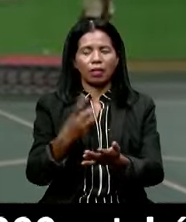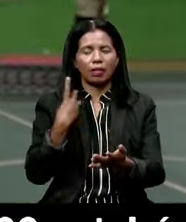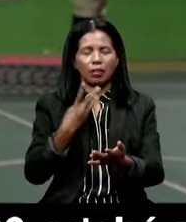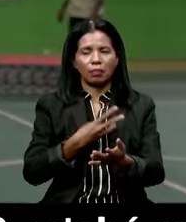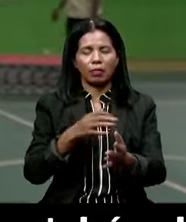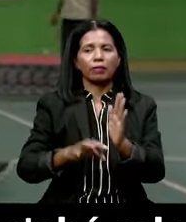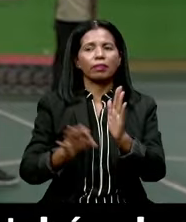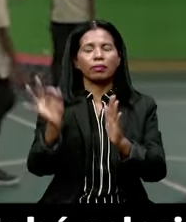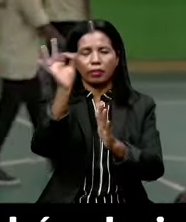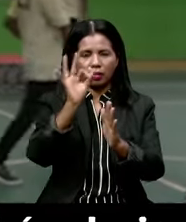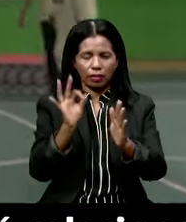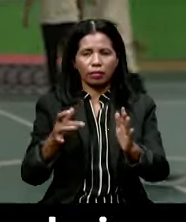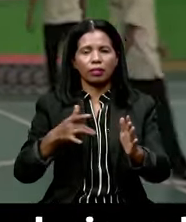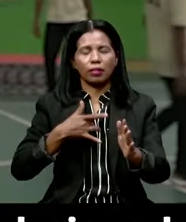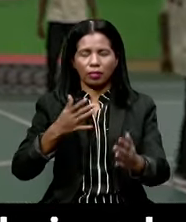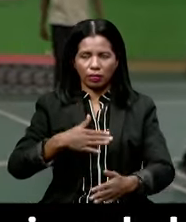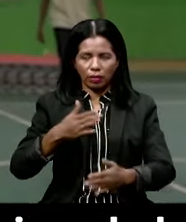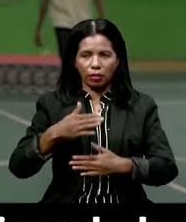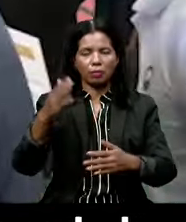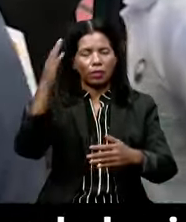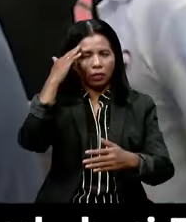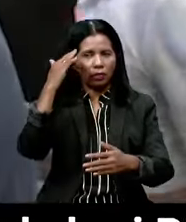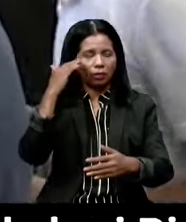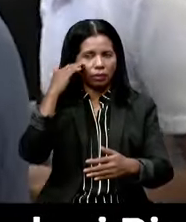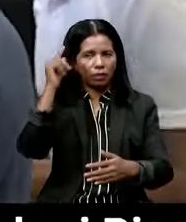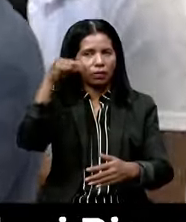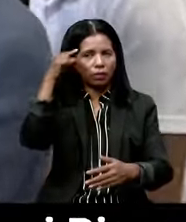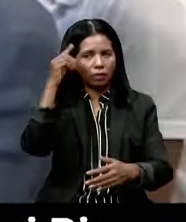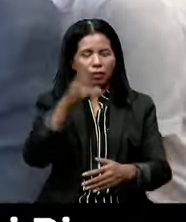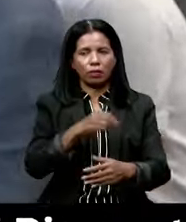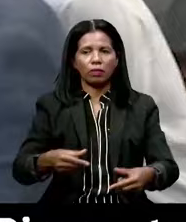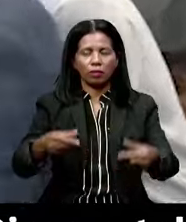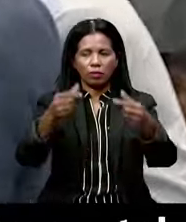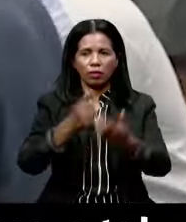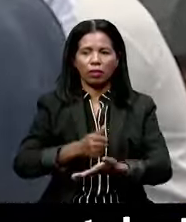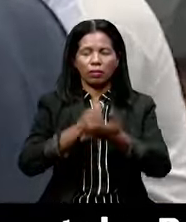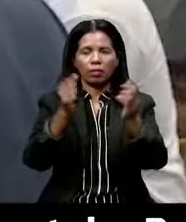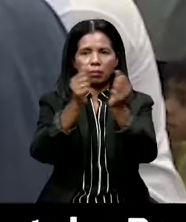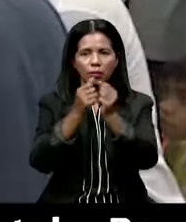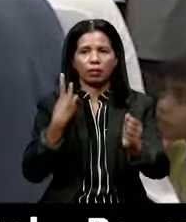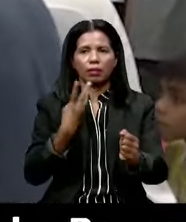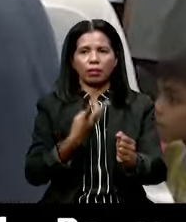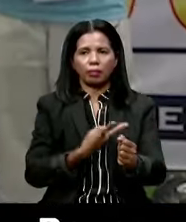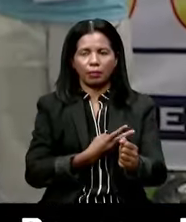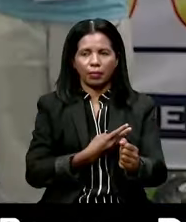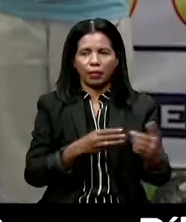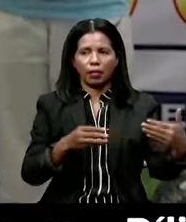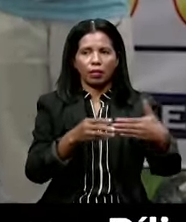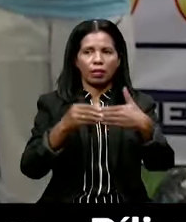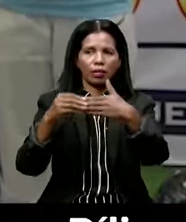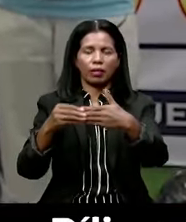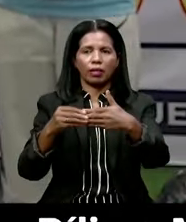Coreia, a embaixada, foi apoio mais Federação, a muito com a AMI, organiza o evento,